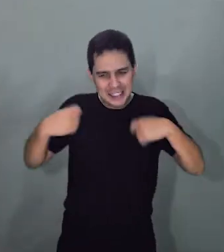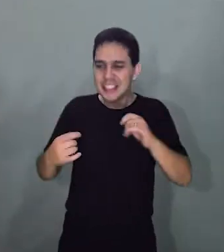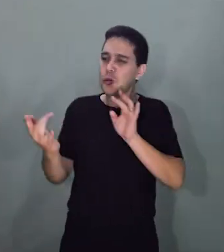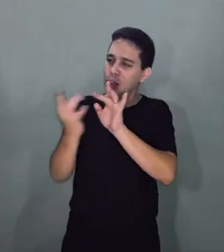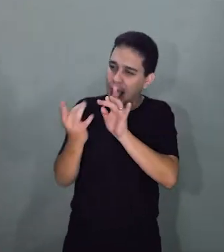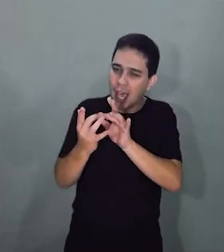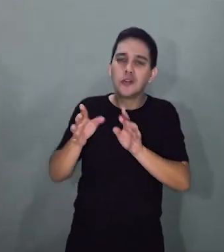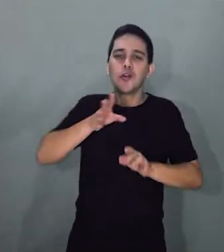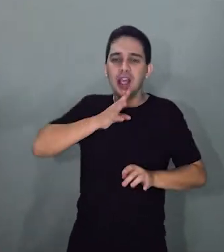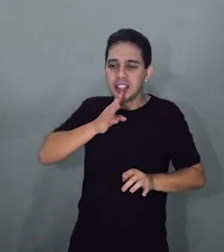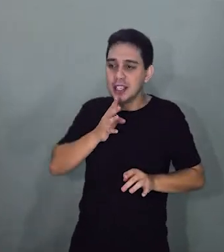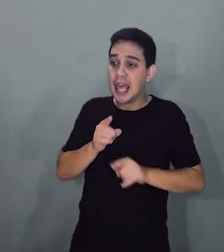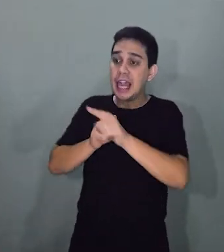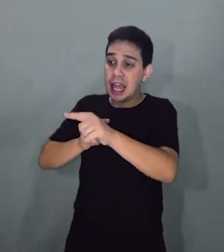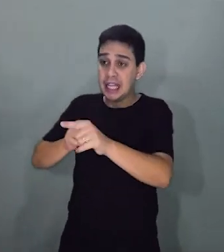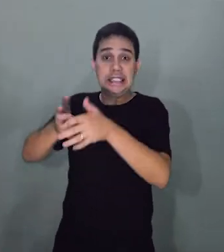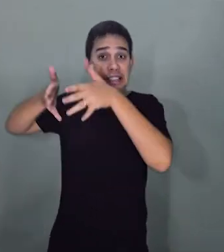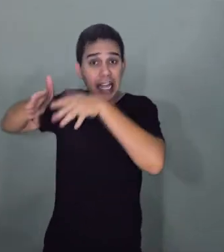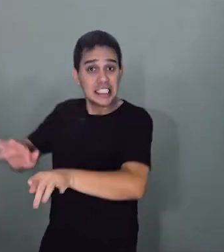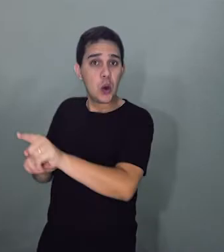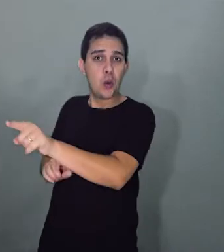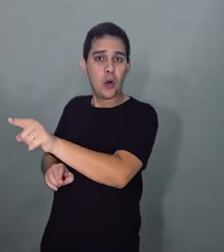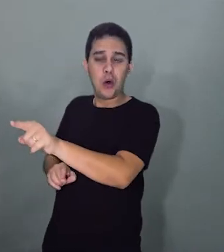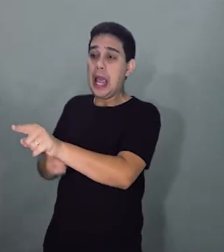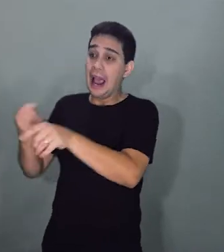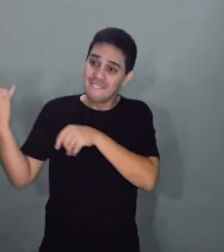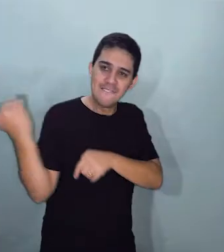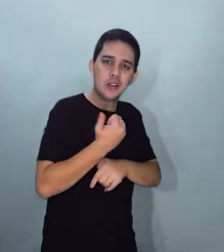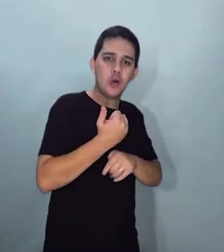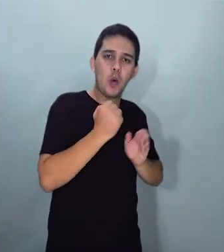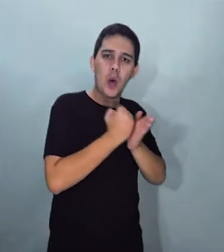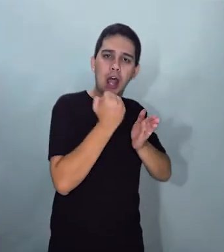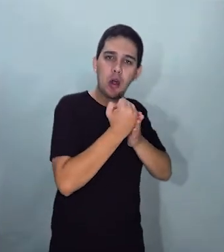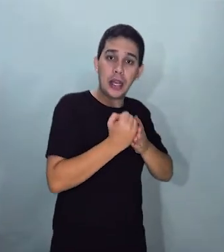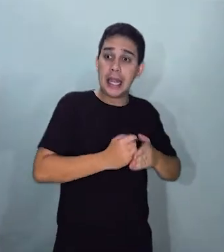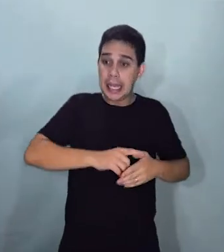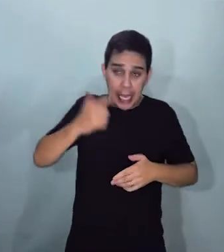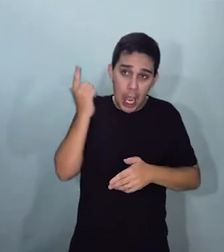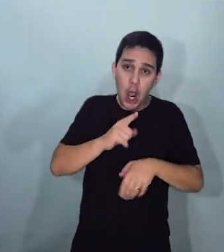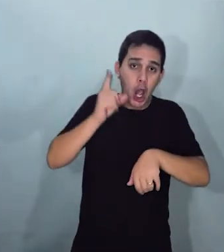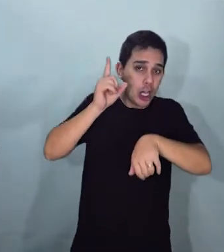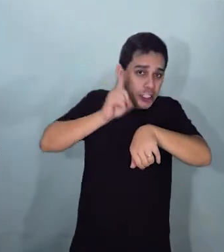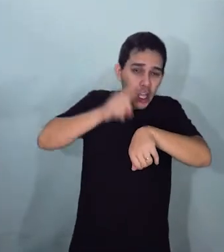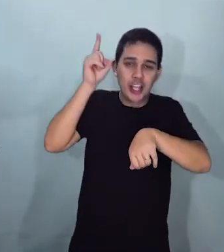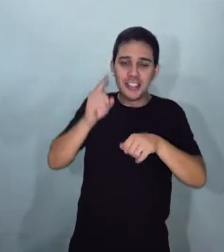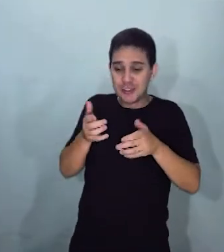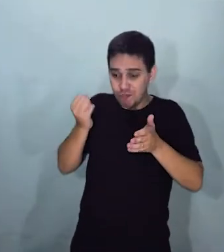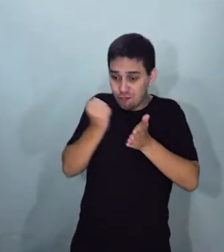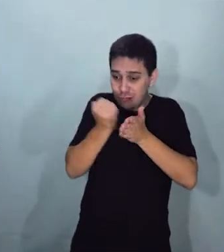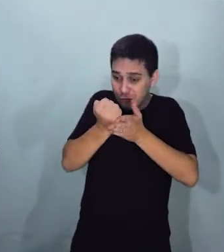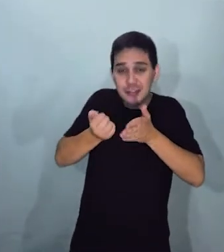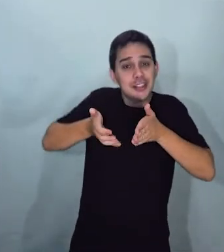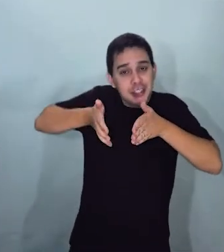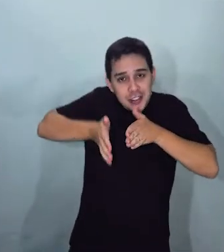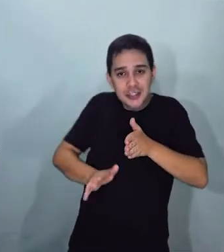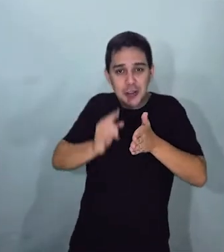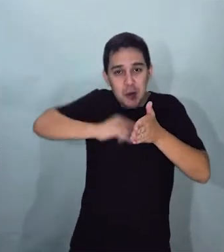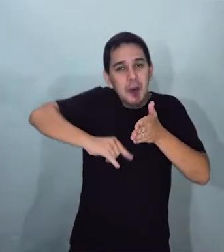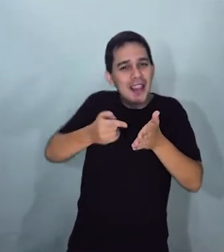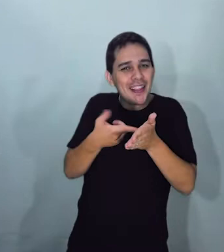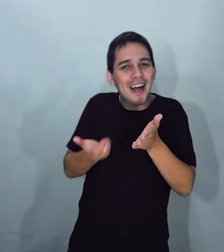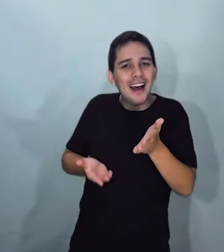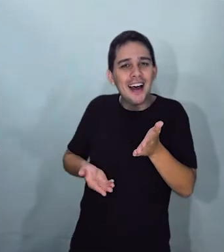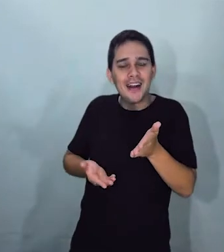que cada vez mais bebês saiam registrados, né? Que é chave para a prevenção